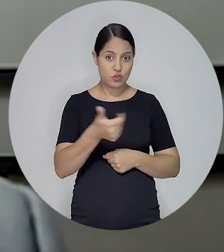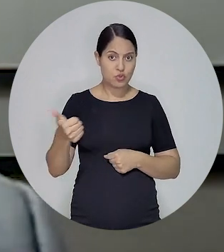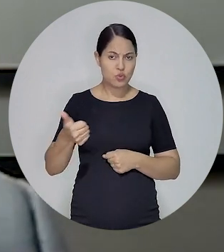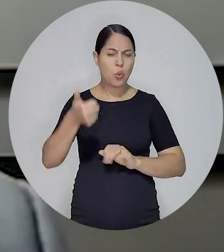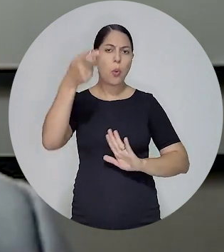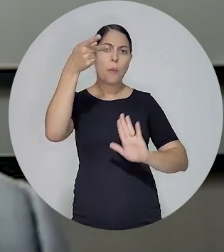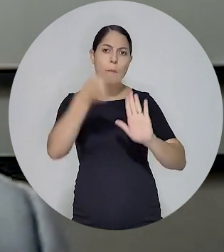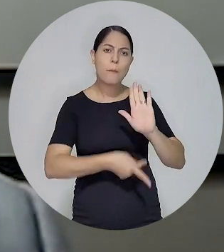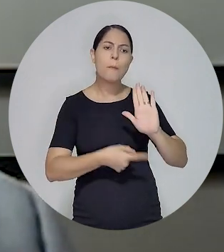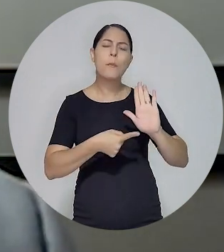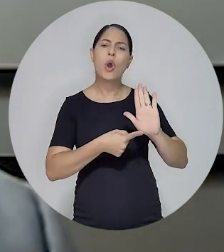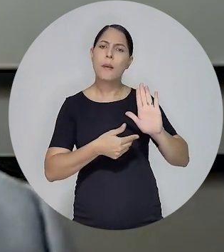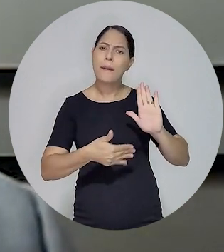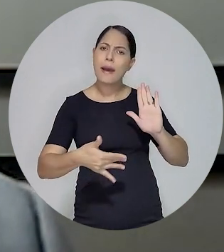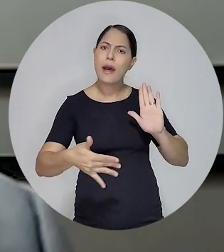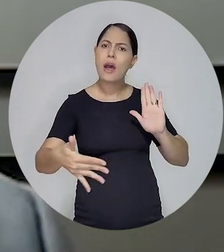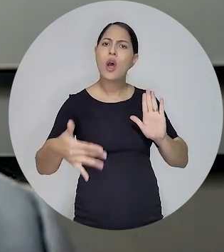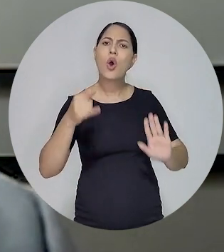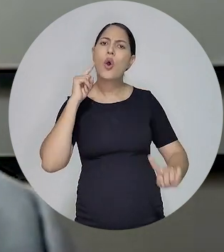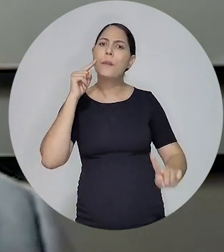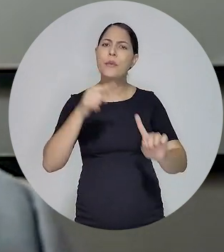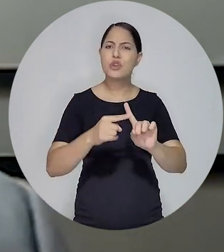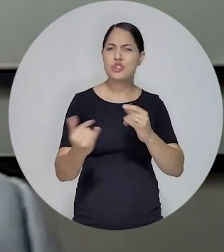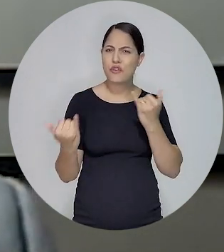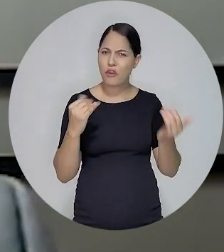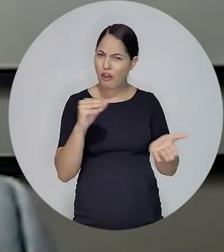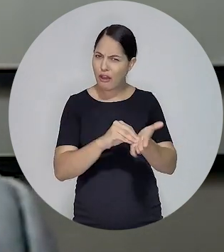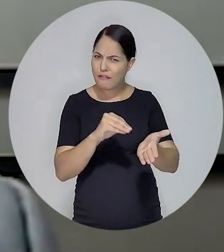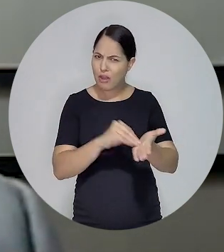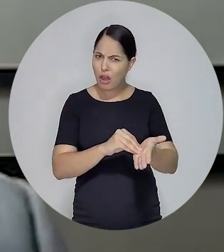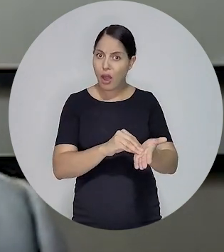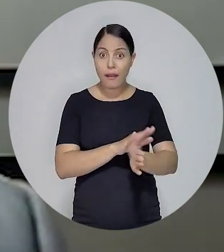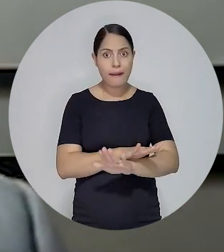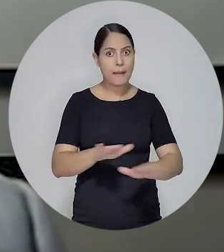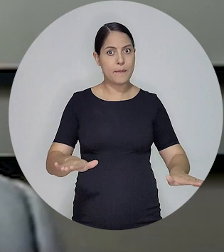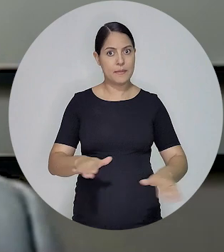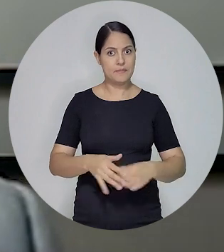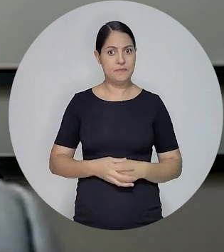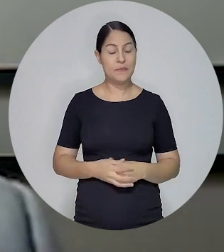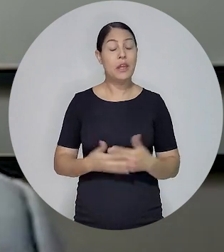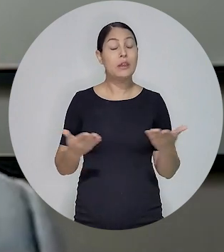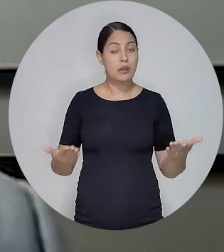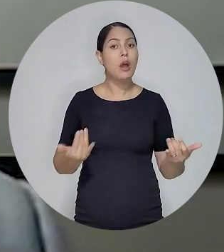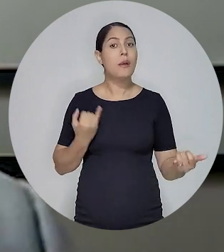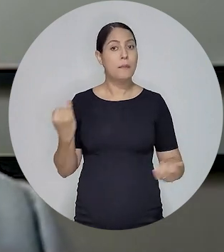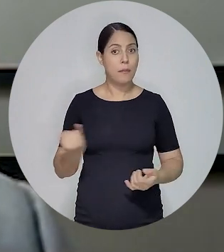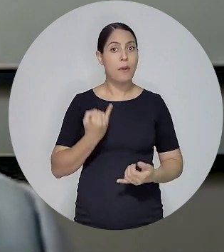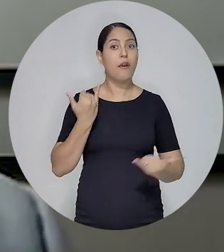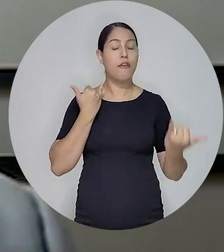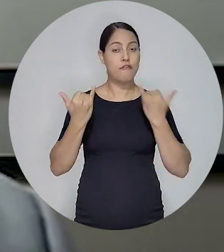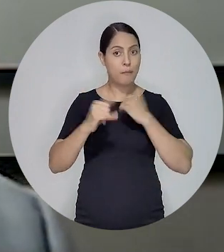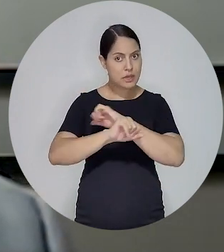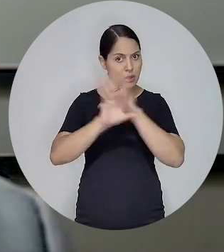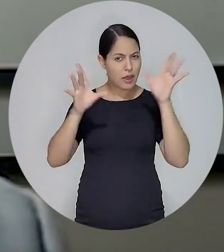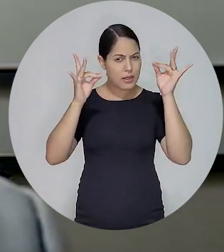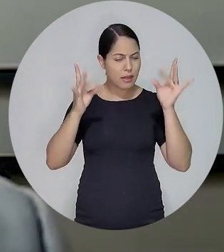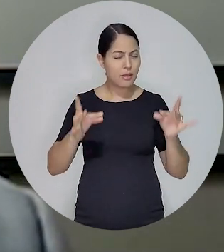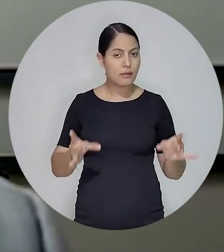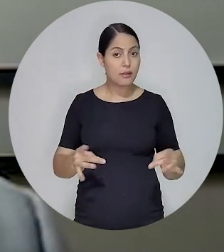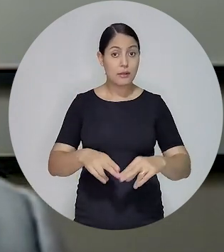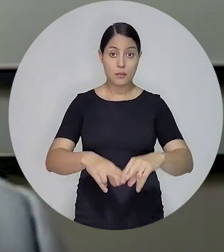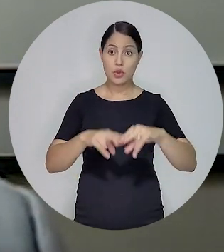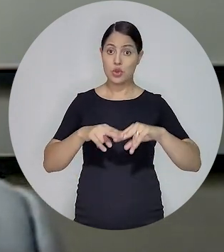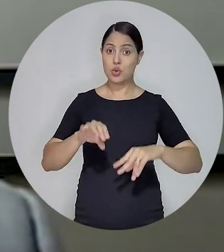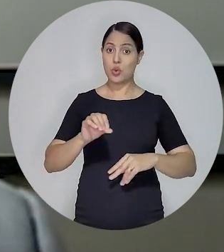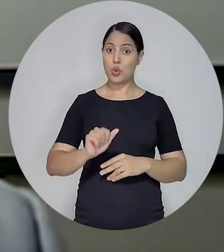2021, instituiu um programa permanente de enfrentamento à desinformação, E a Ordem dos Advogados do Brasil, tendo em